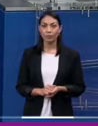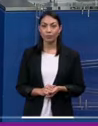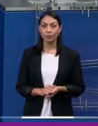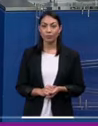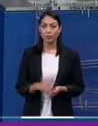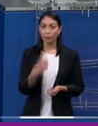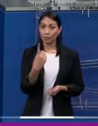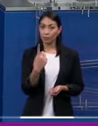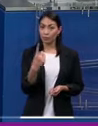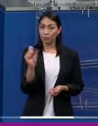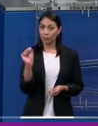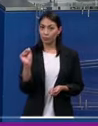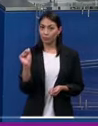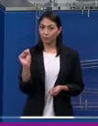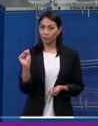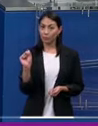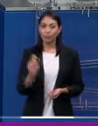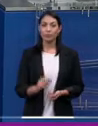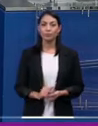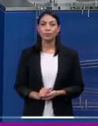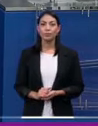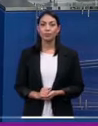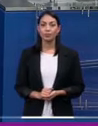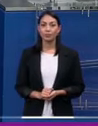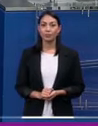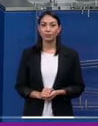Número 18.